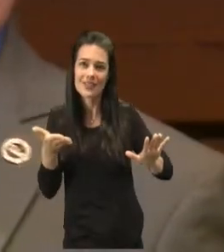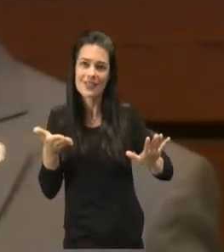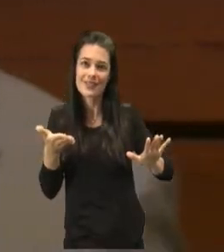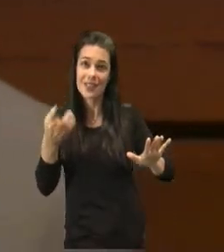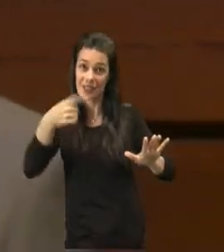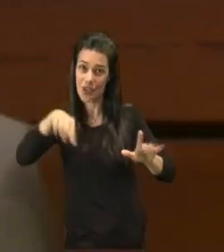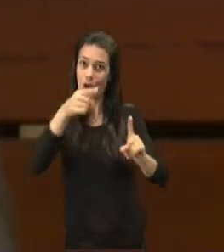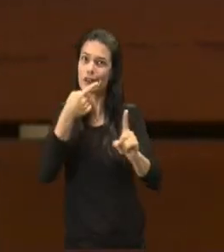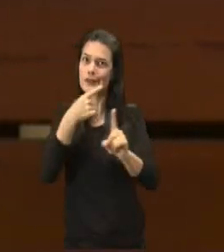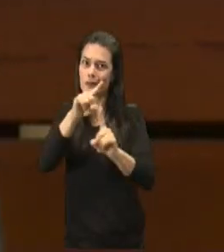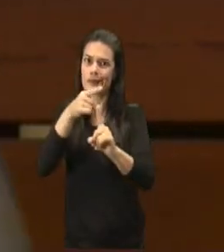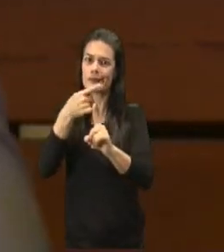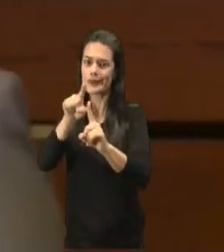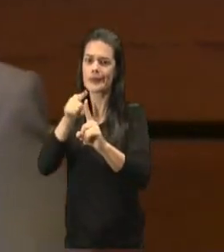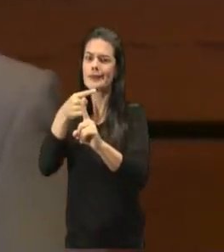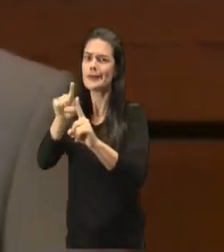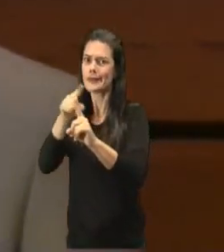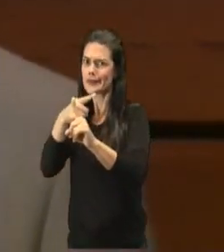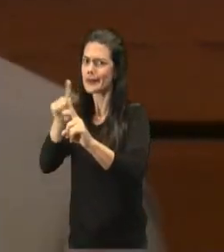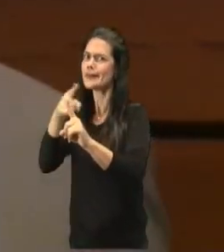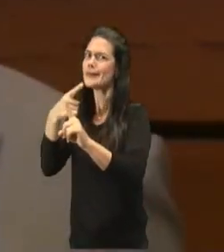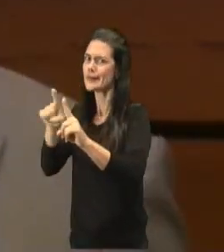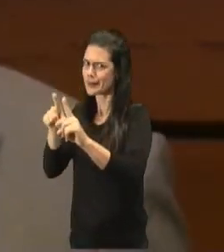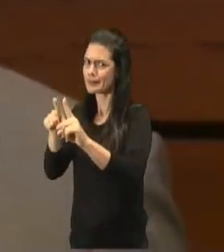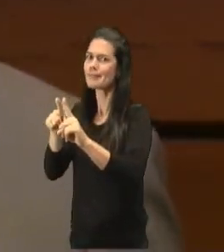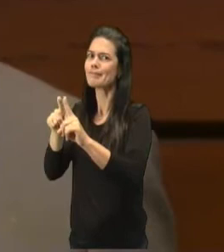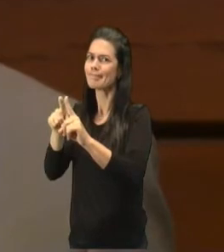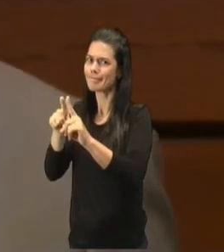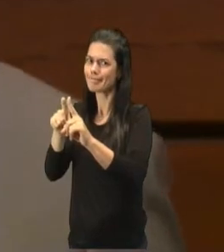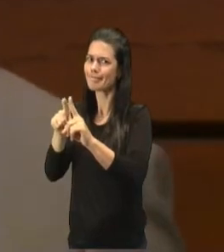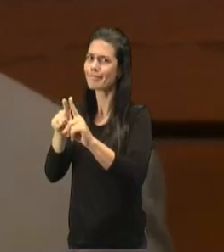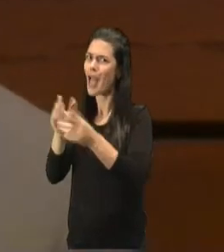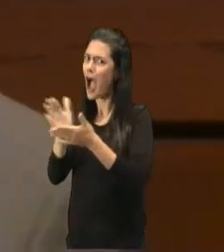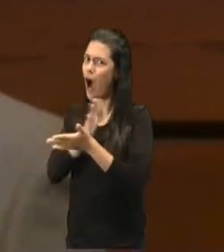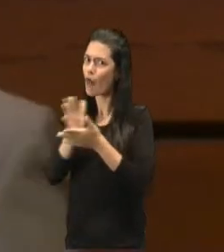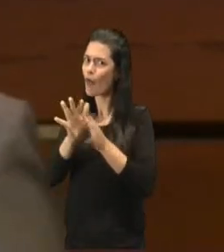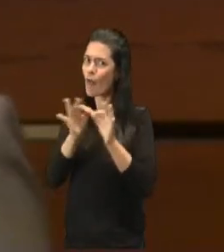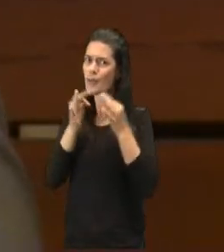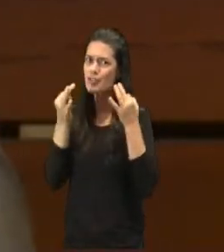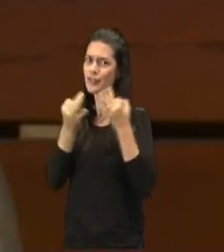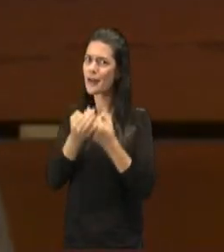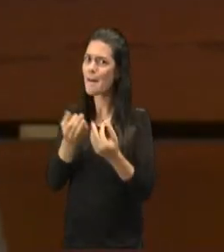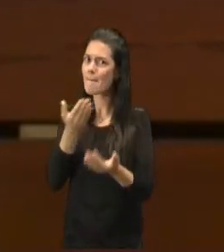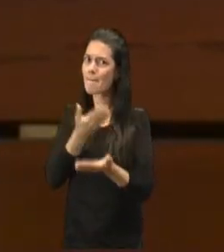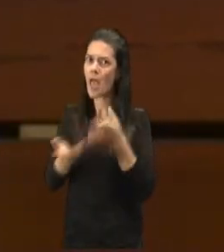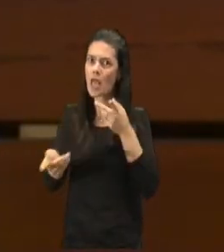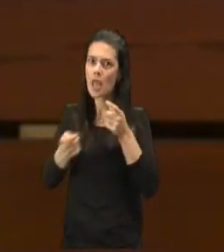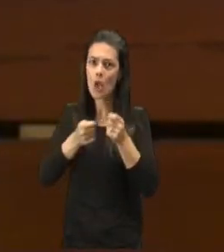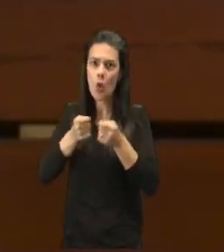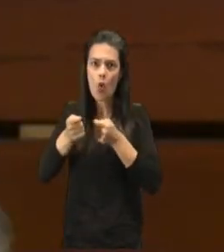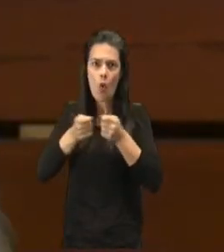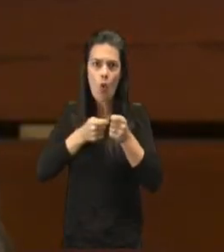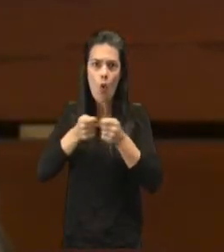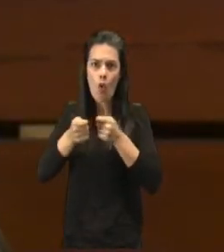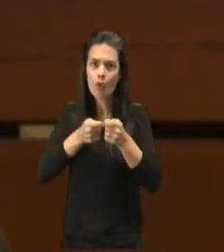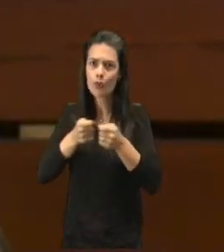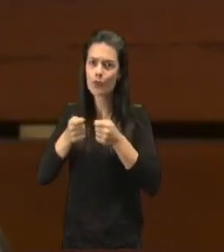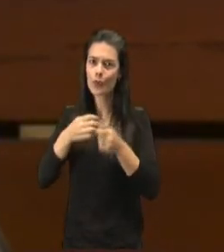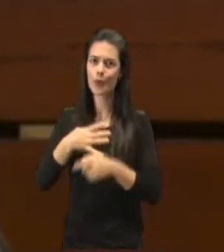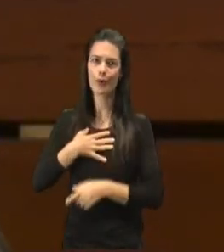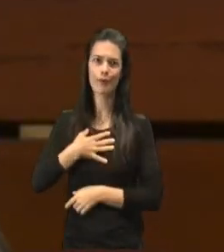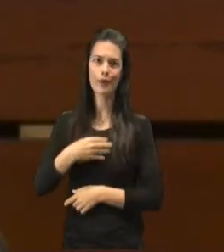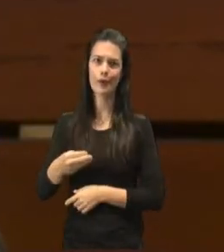de nós perdemos quase que um controle, há muitas famílias que perderam completamente o controle sobre os seus